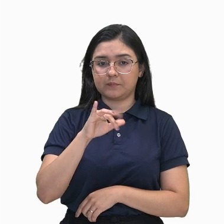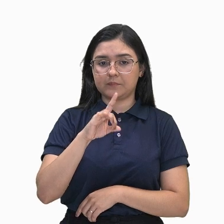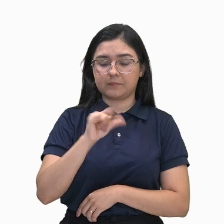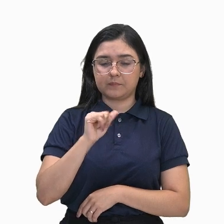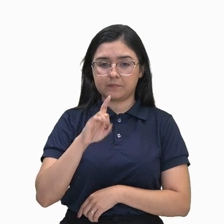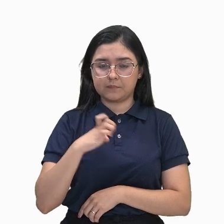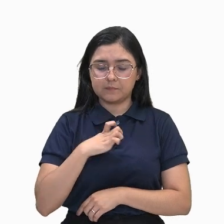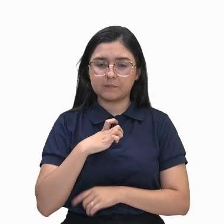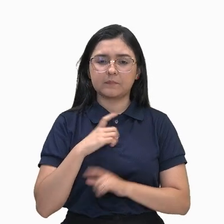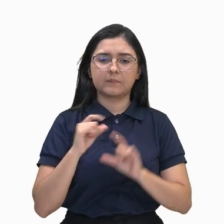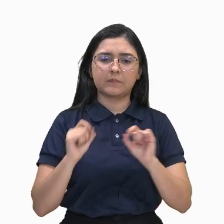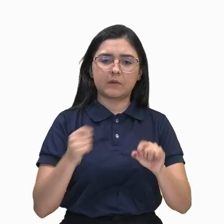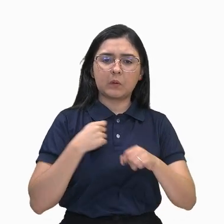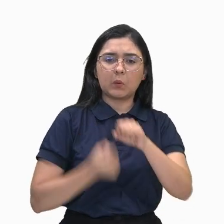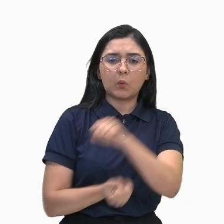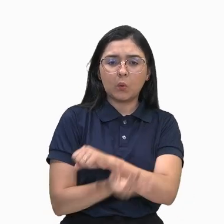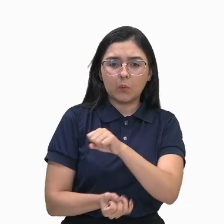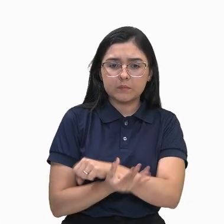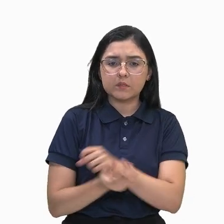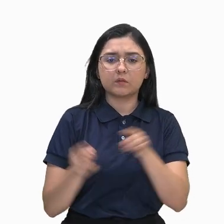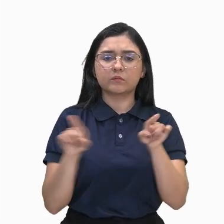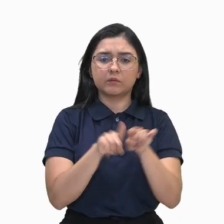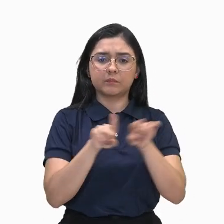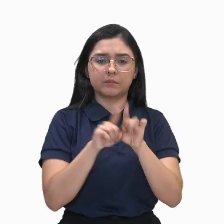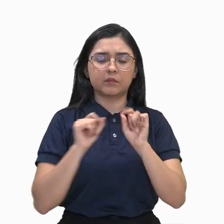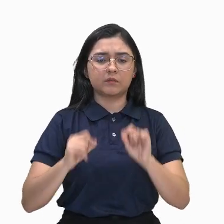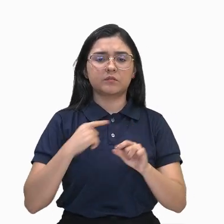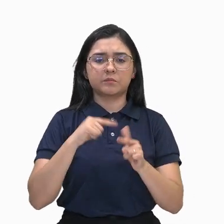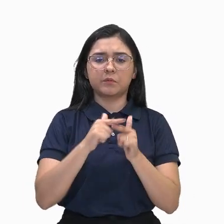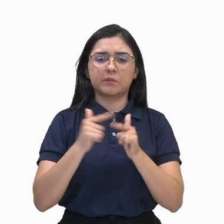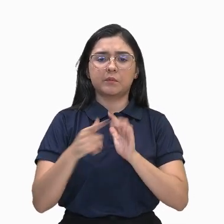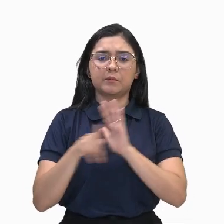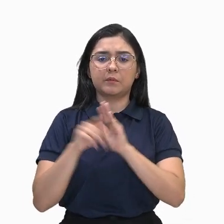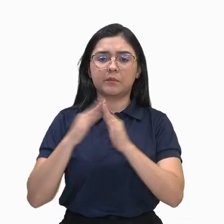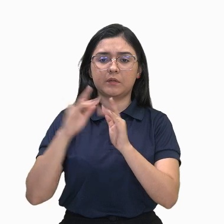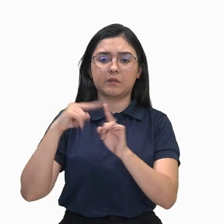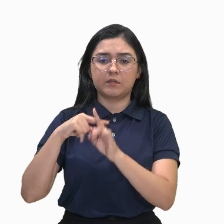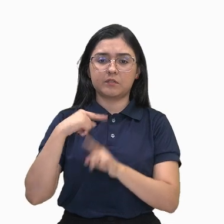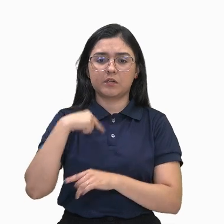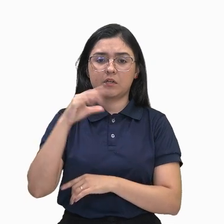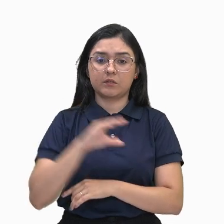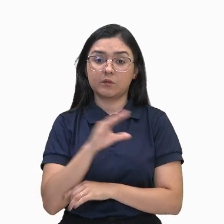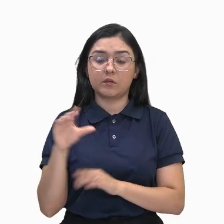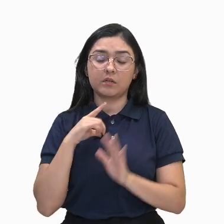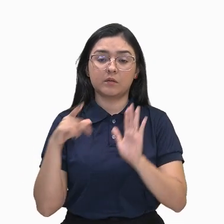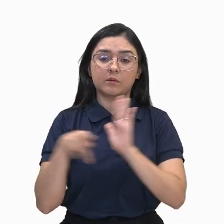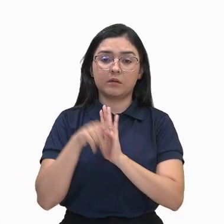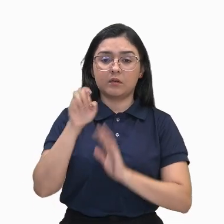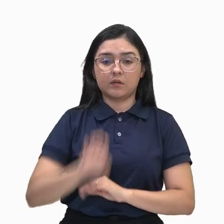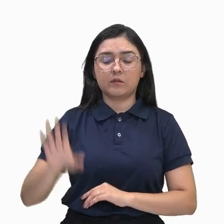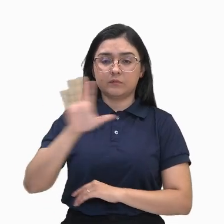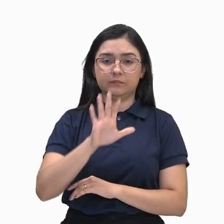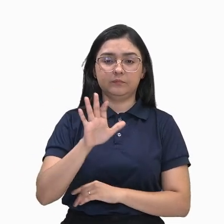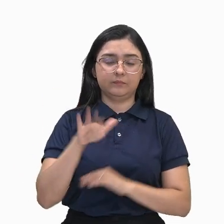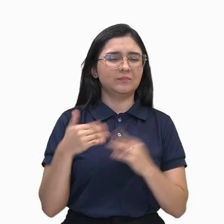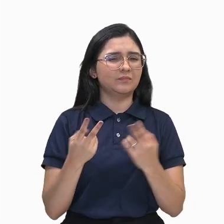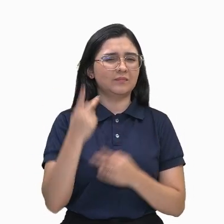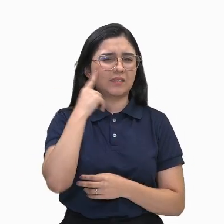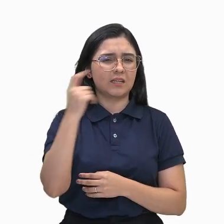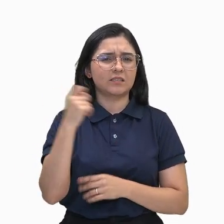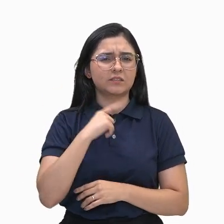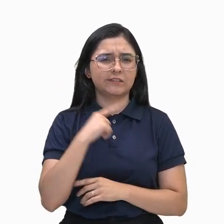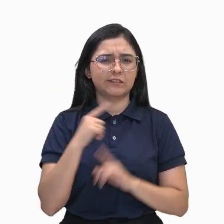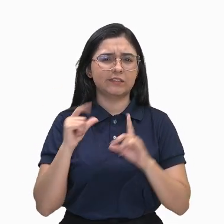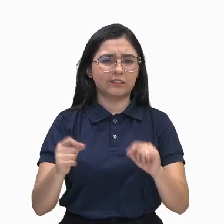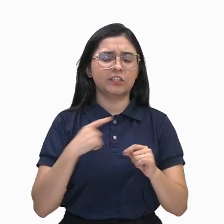todo tipo de desvio comuns da Igreja Católica naquele momento, católica na Europa. Galera, era interessante que existiam